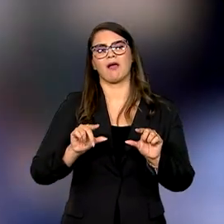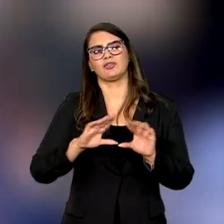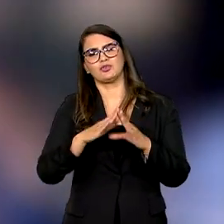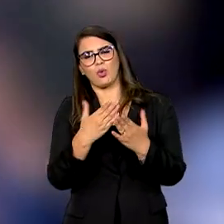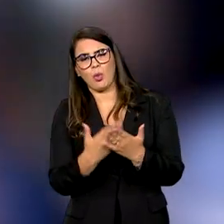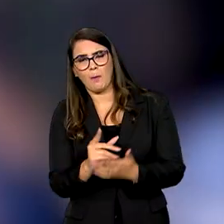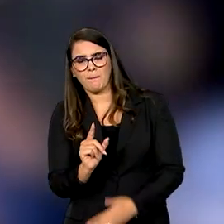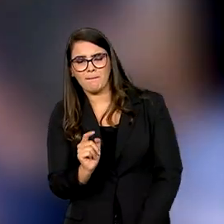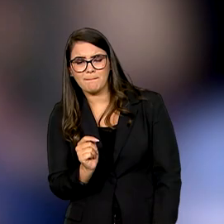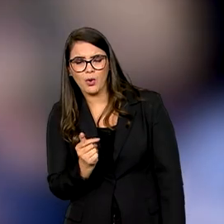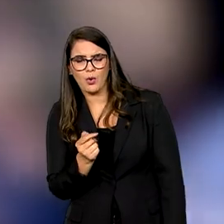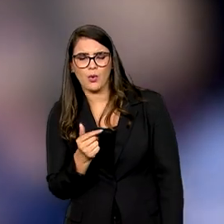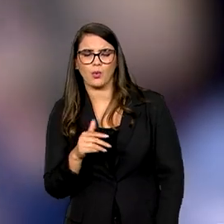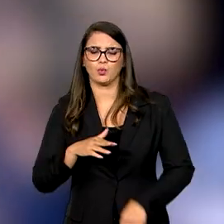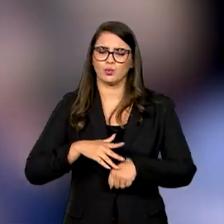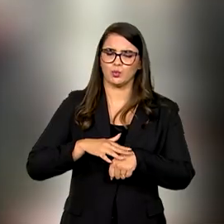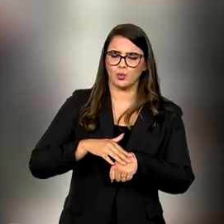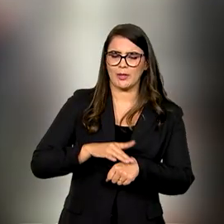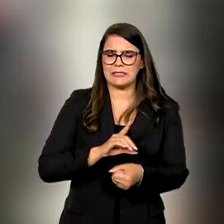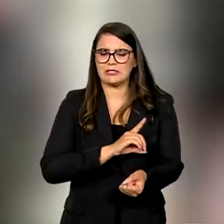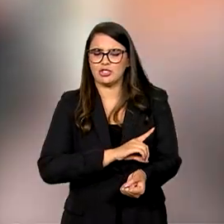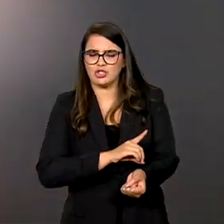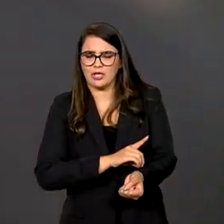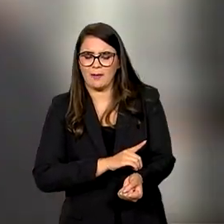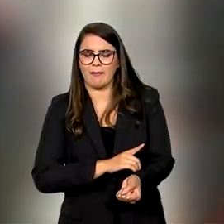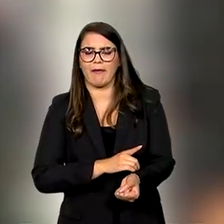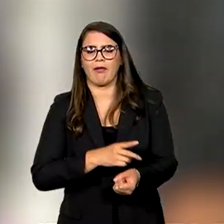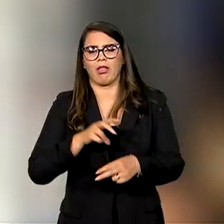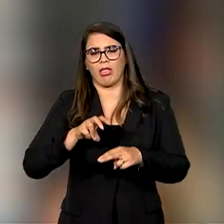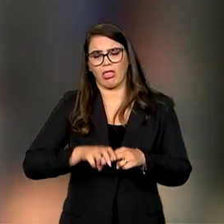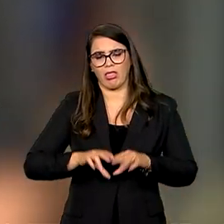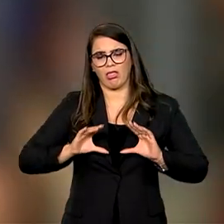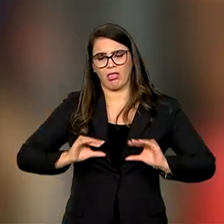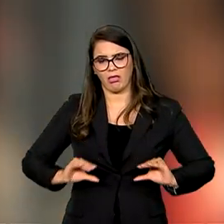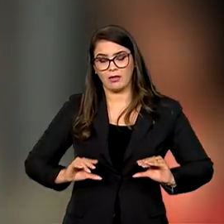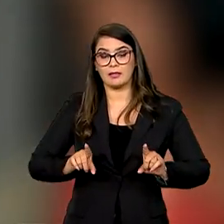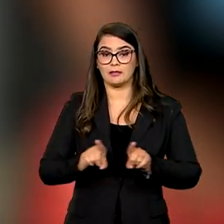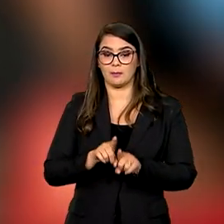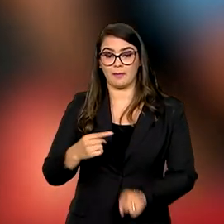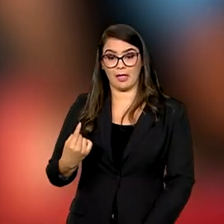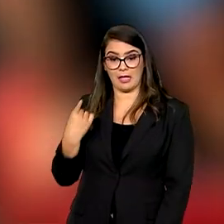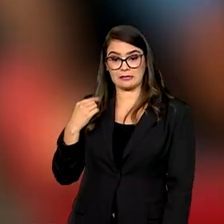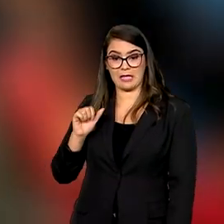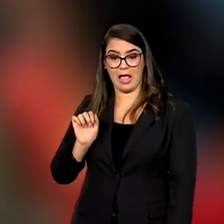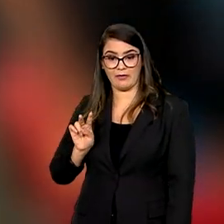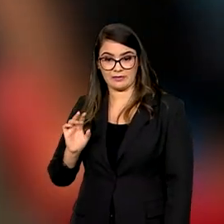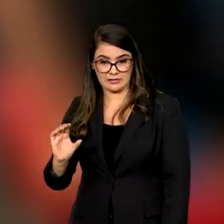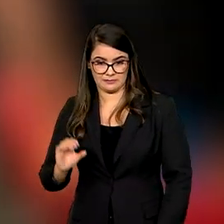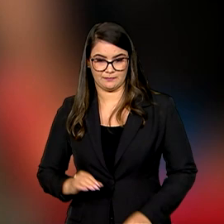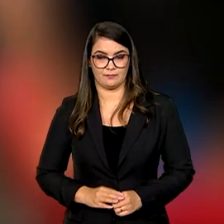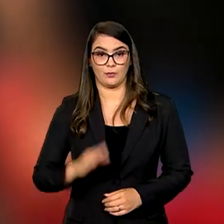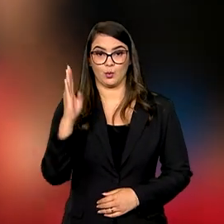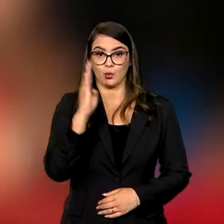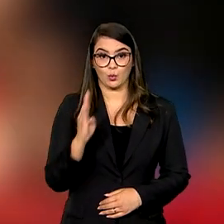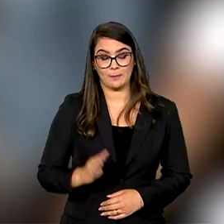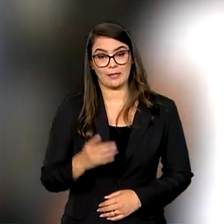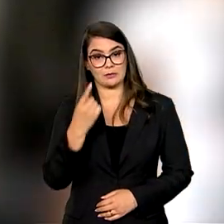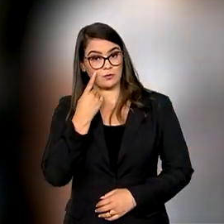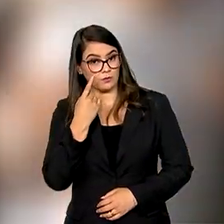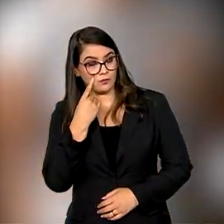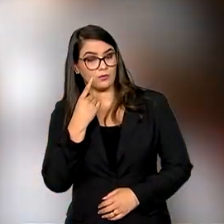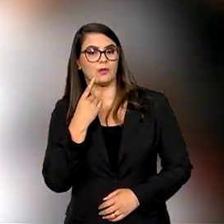escolaridade, doenças, diabetes, sedentarismo e AVCs. No Brasil, estimativas